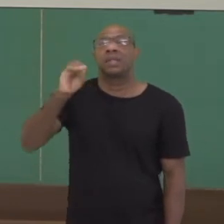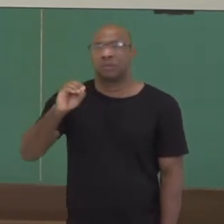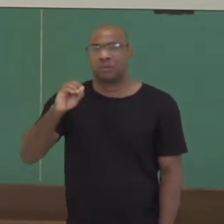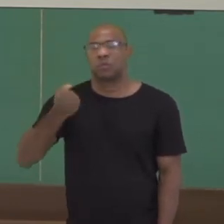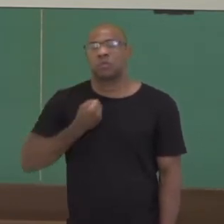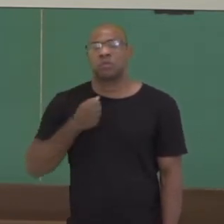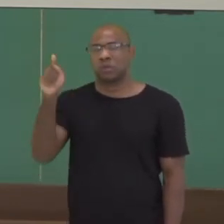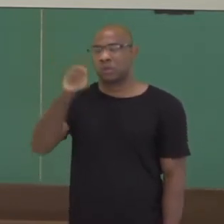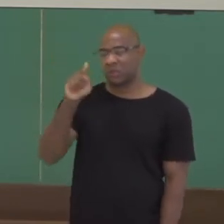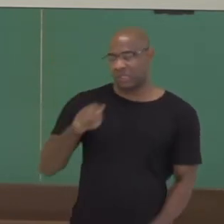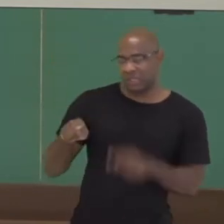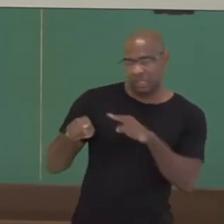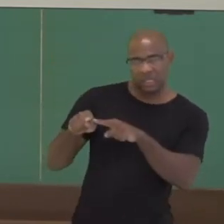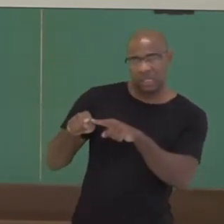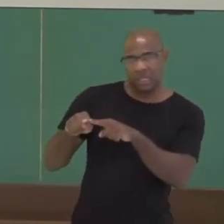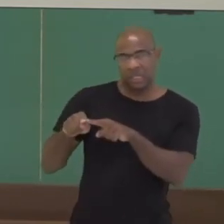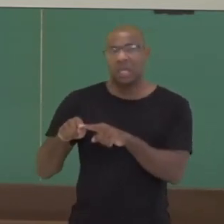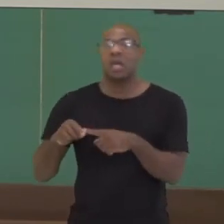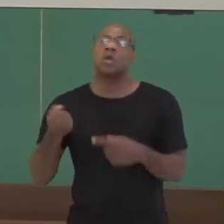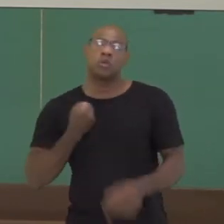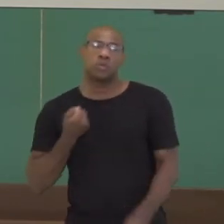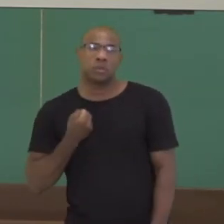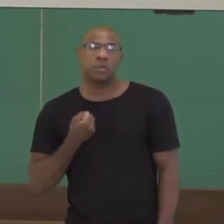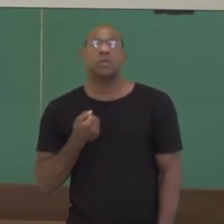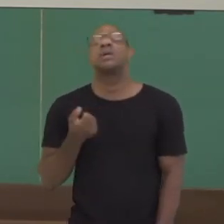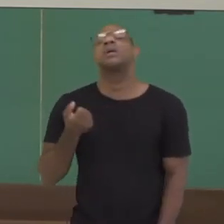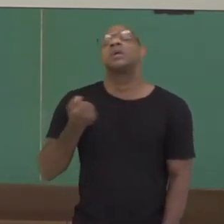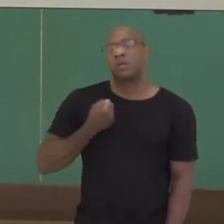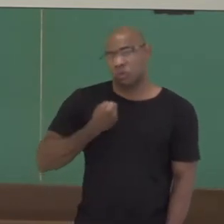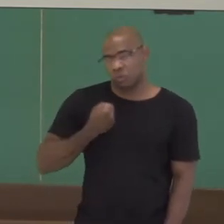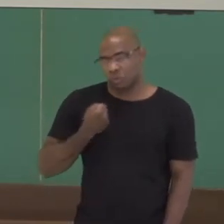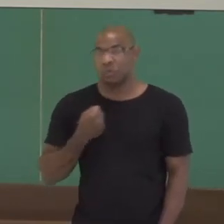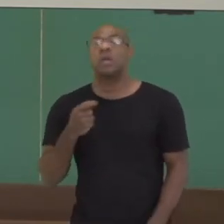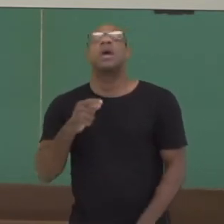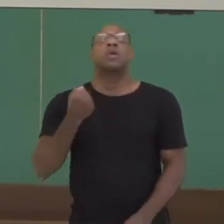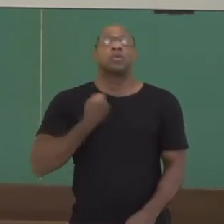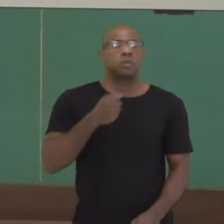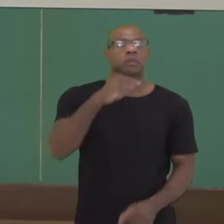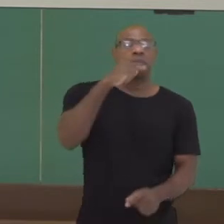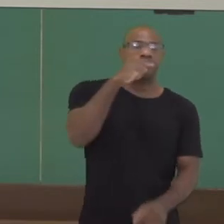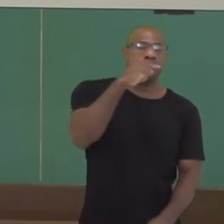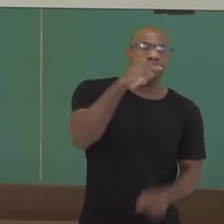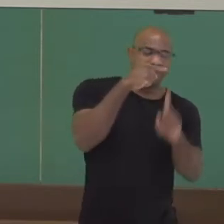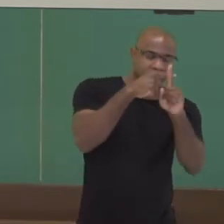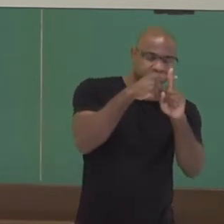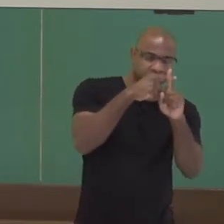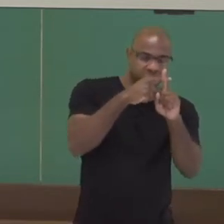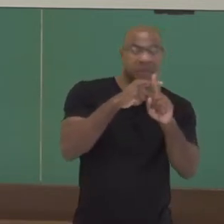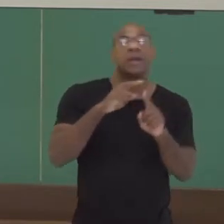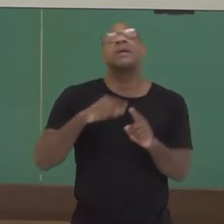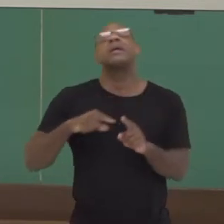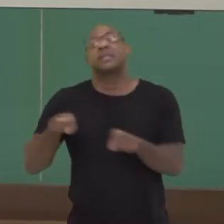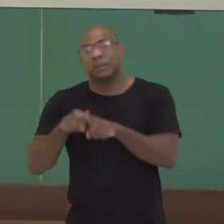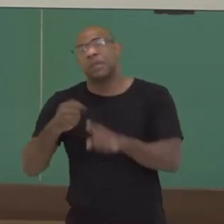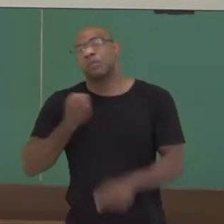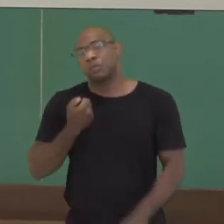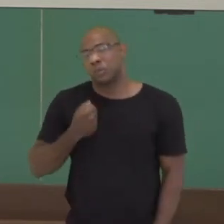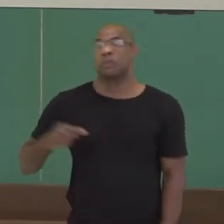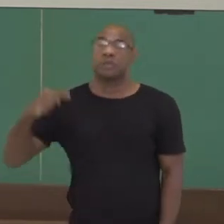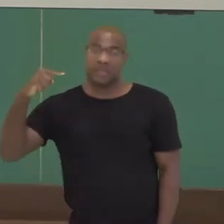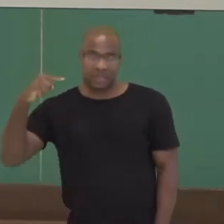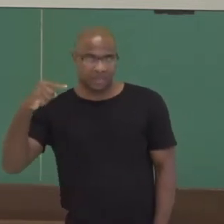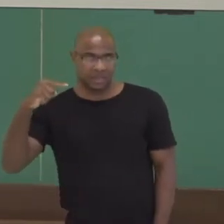Z? Então, os números inteiros é o conjunto dos números positivos e mais os números